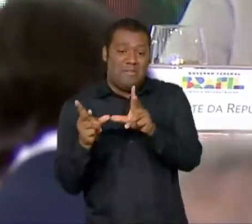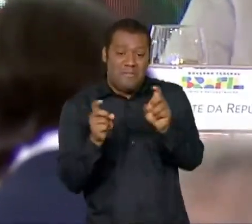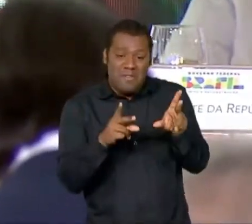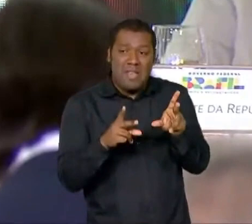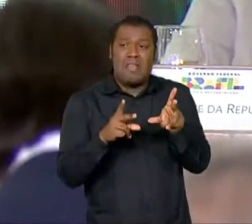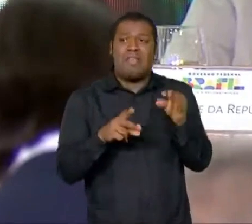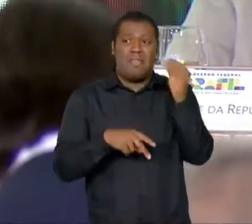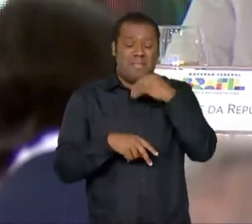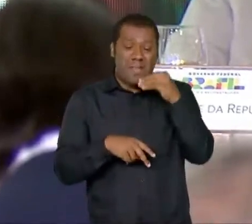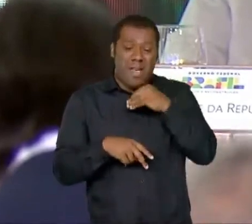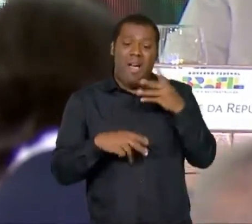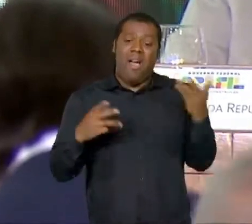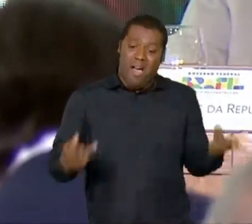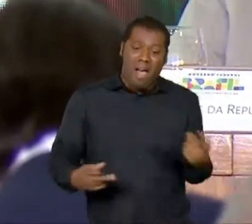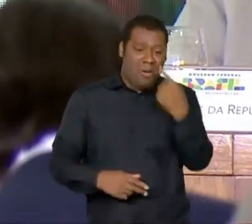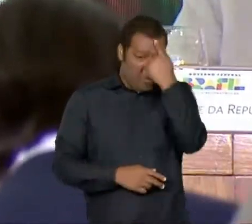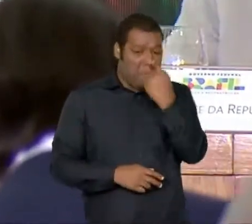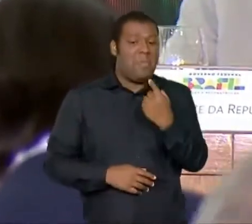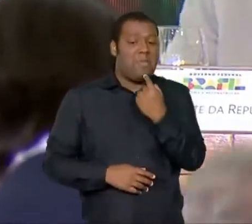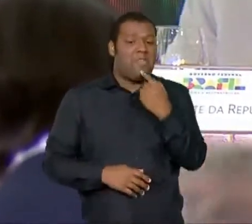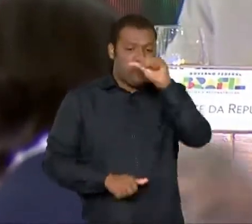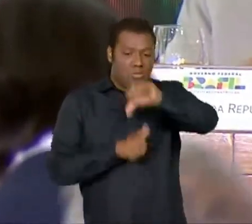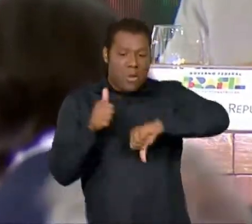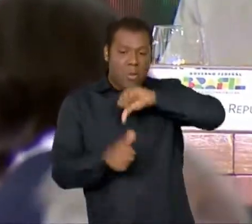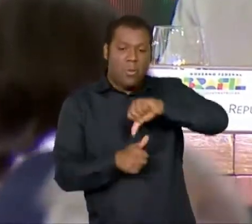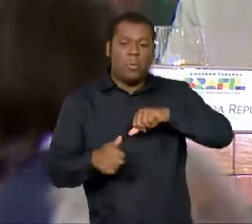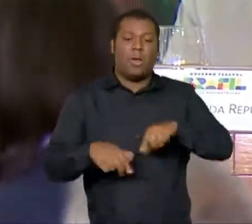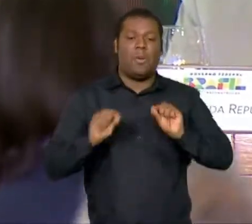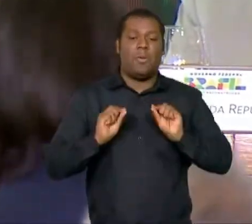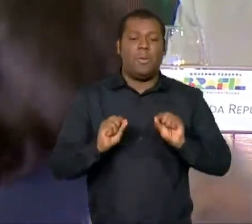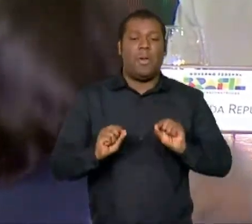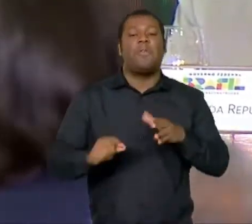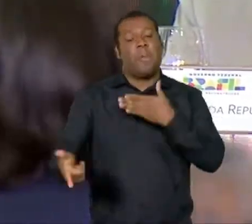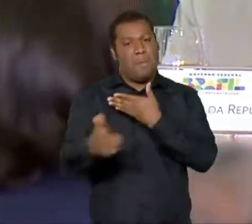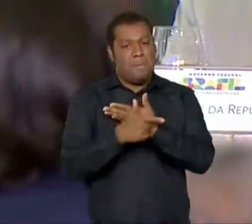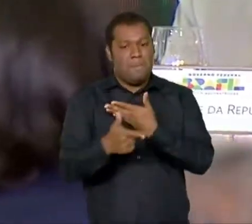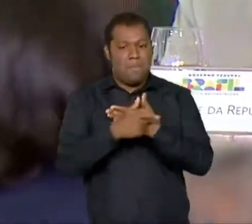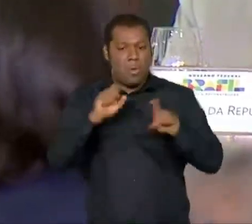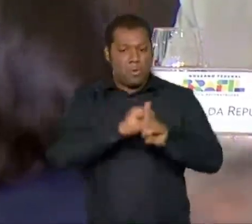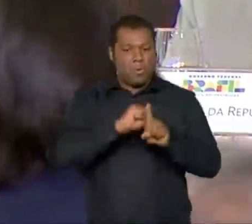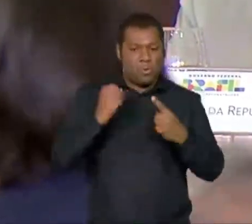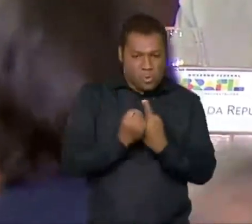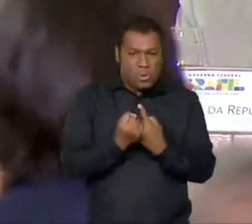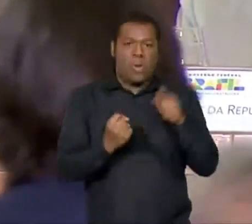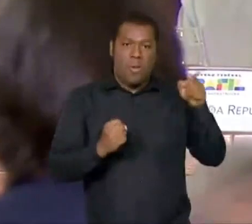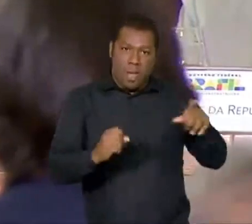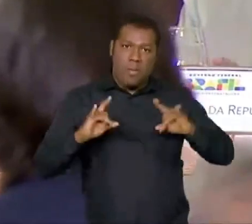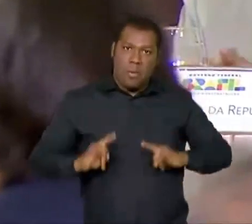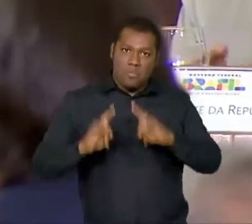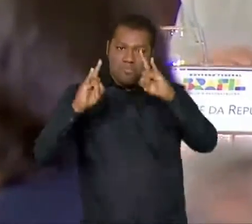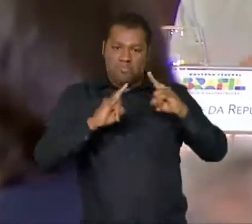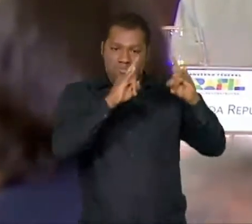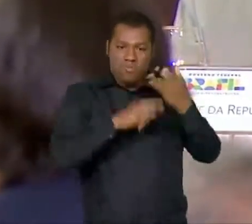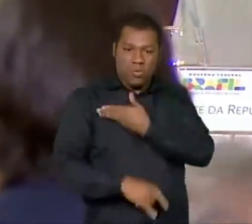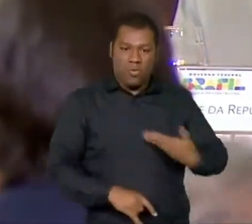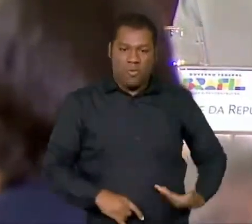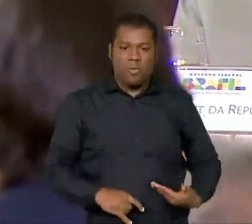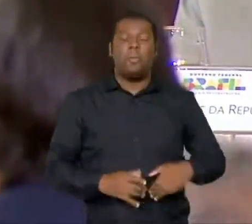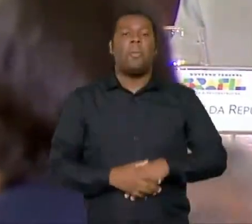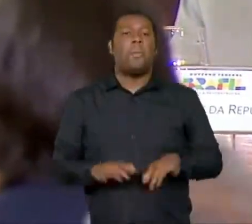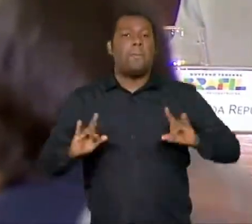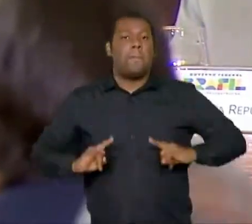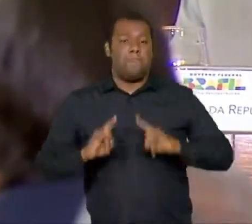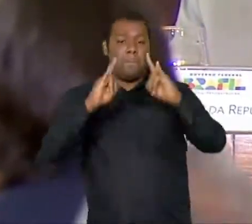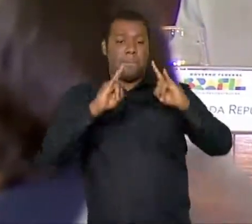é substituir essa lógica por uma lógica de garantir a função social do imóvel que esse imóvel